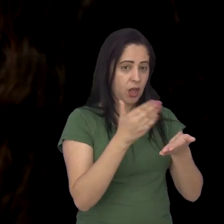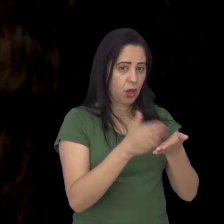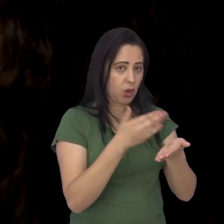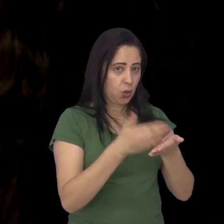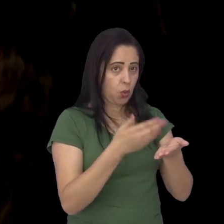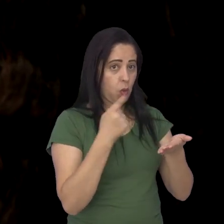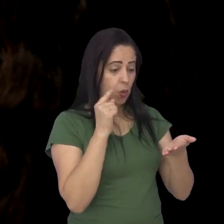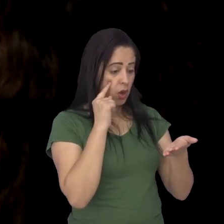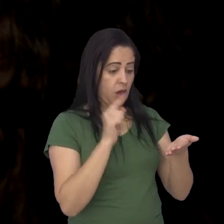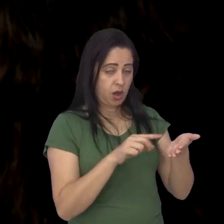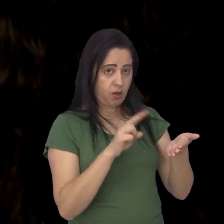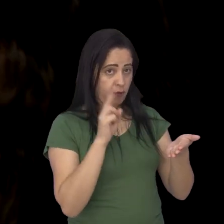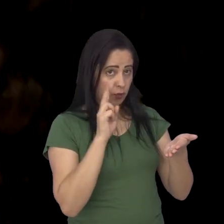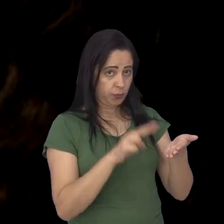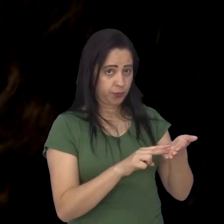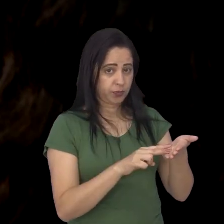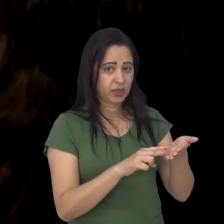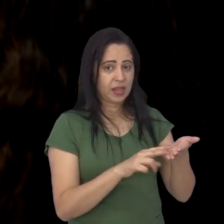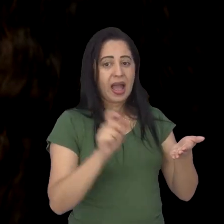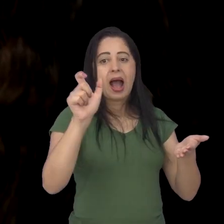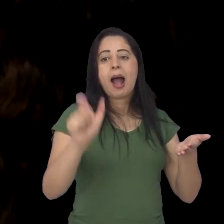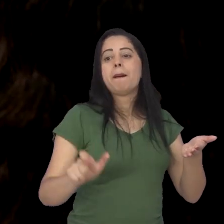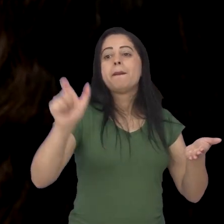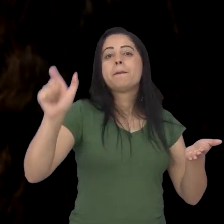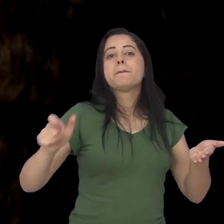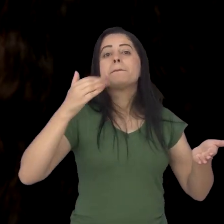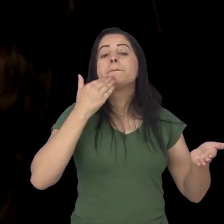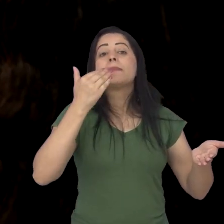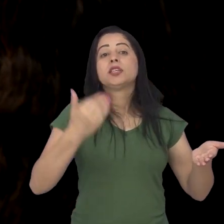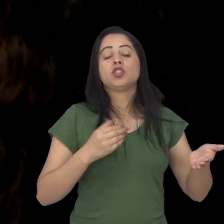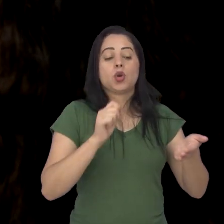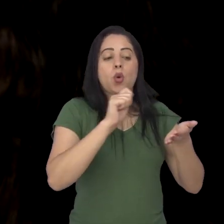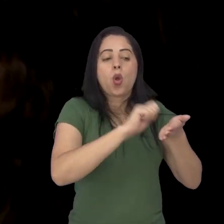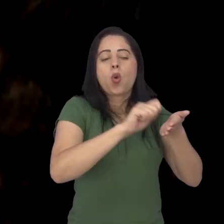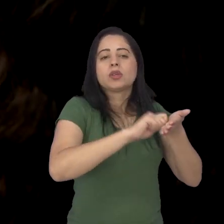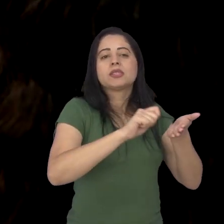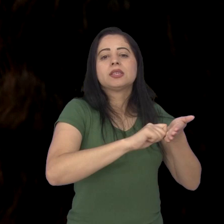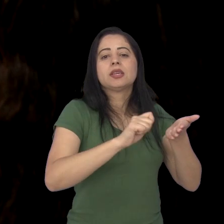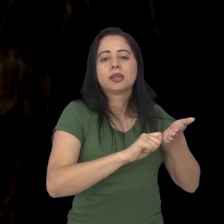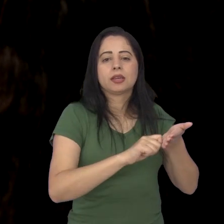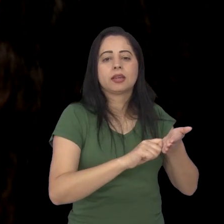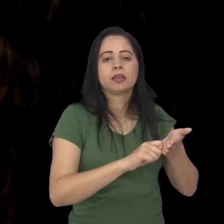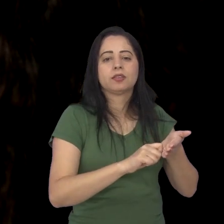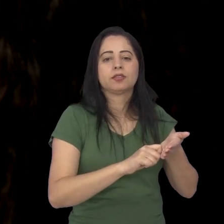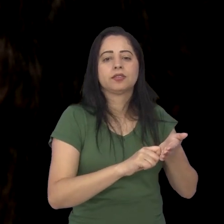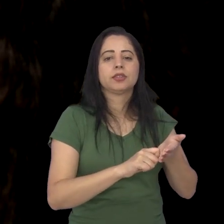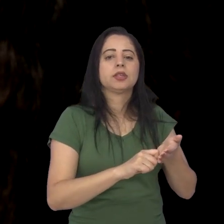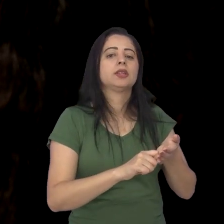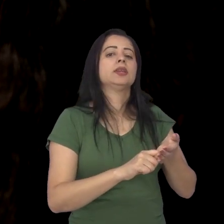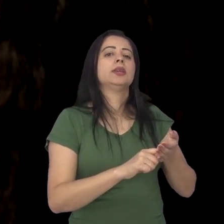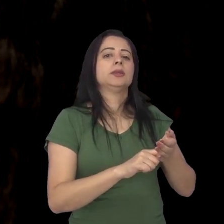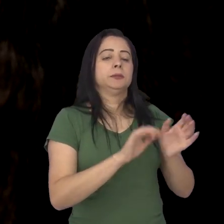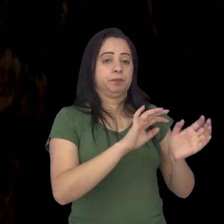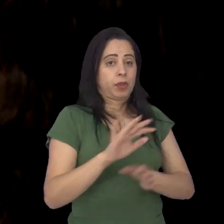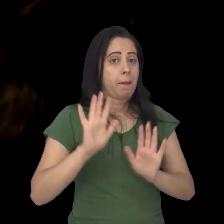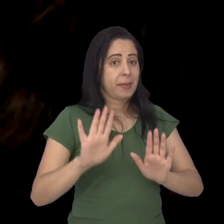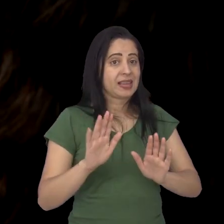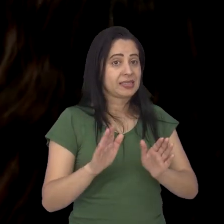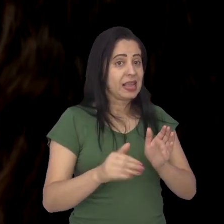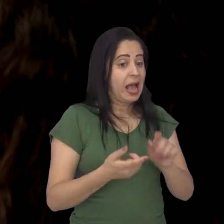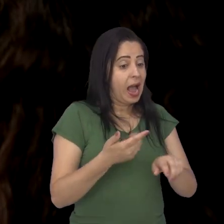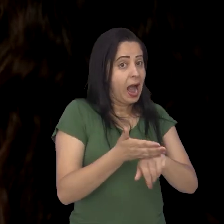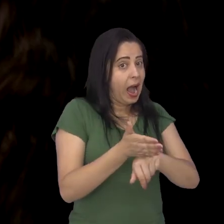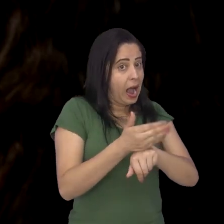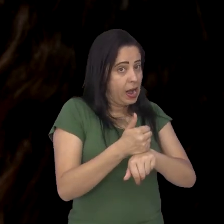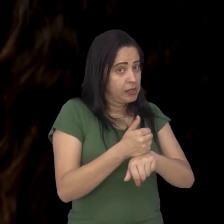a diretoria pediu para eu escrever logo depois que eu terminei do livro do motor álcool. Só que o livro do motor álcool, ele levou uns 3